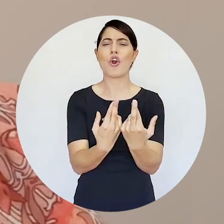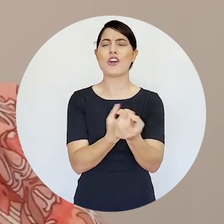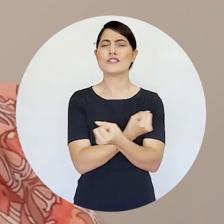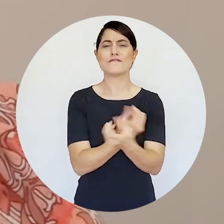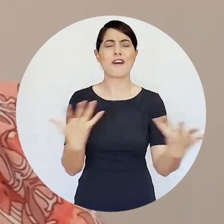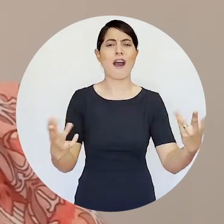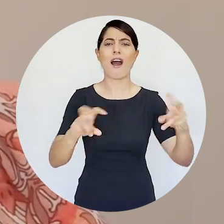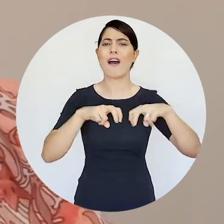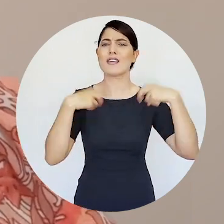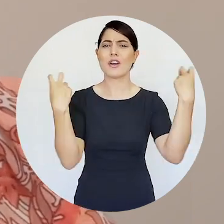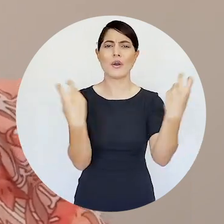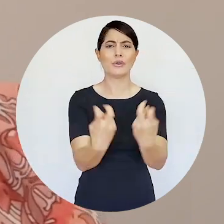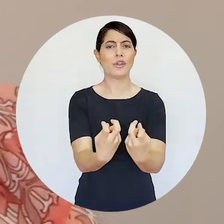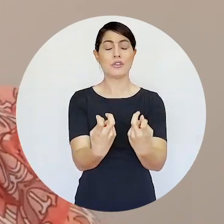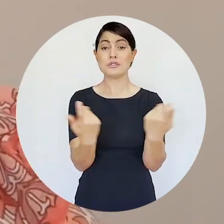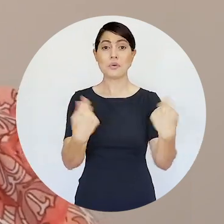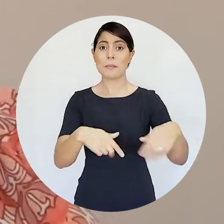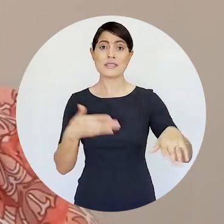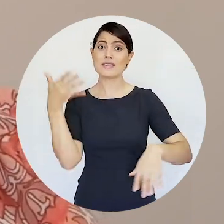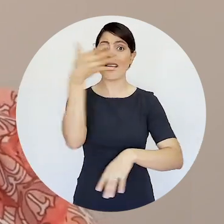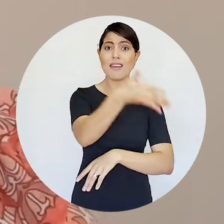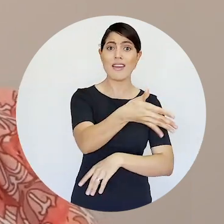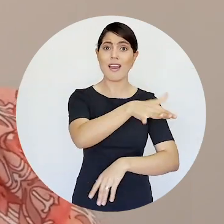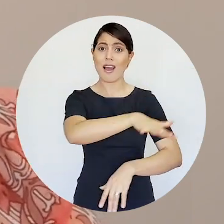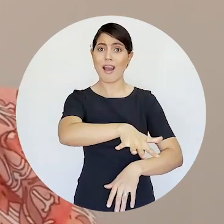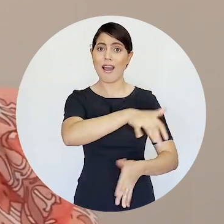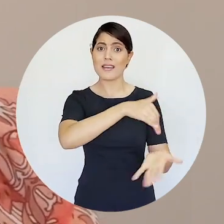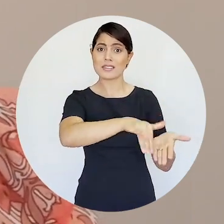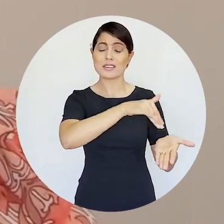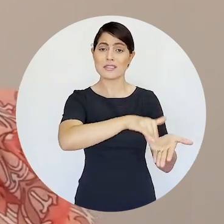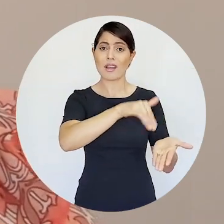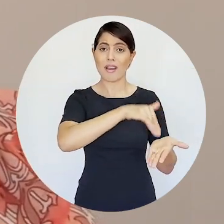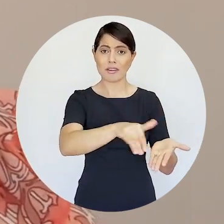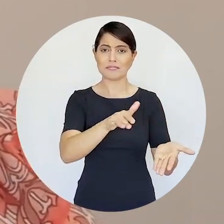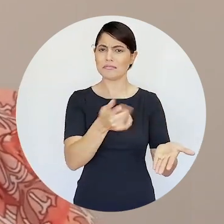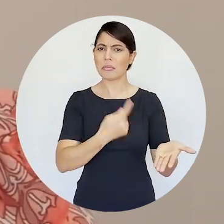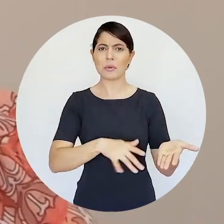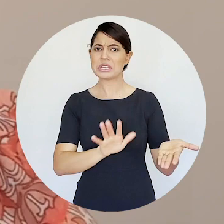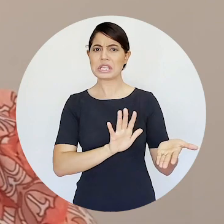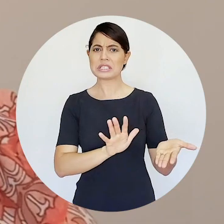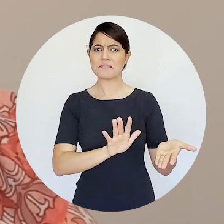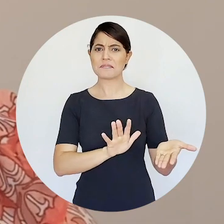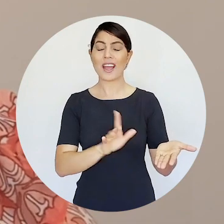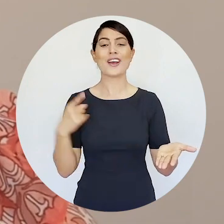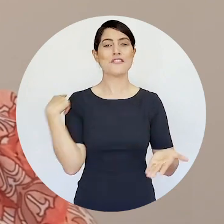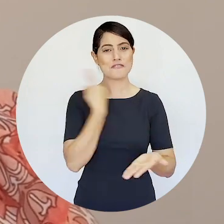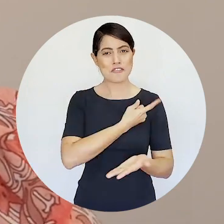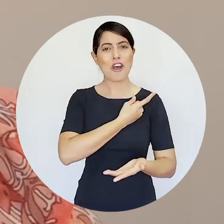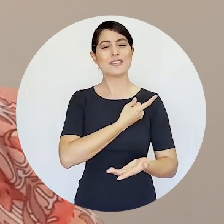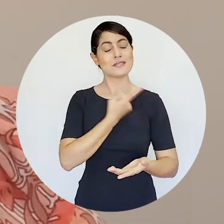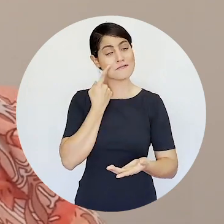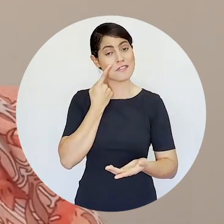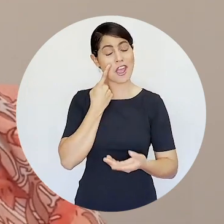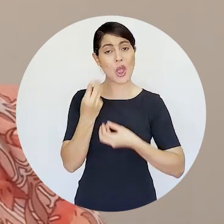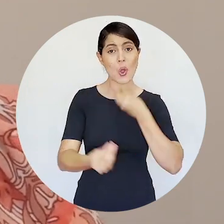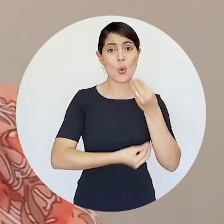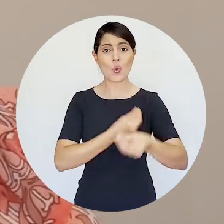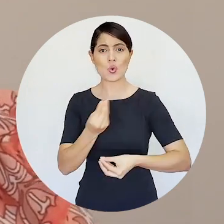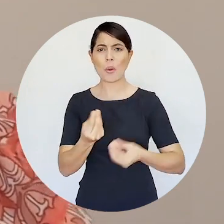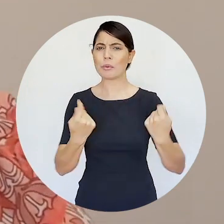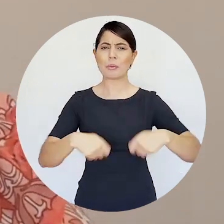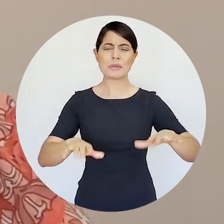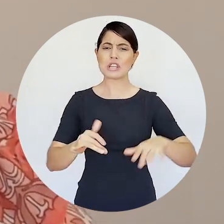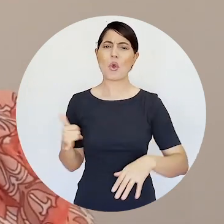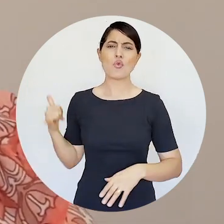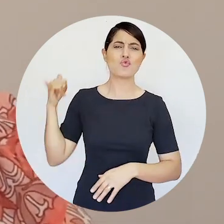sem precisar ir até o escritório, ir até o espaço comercial, sem